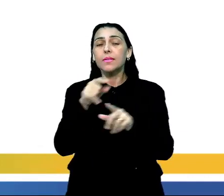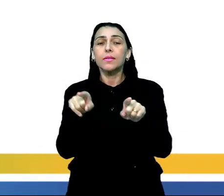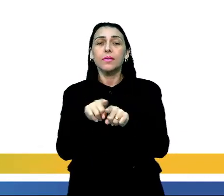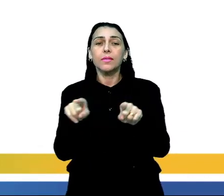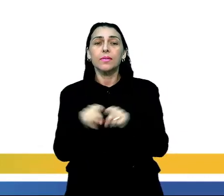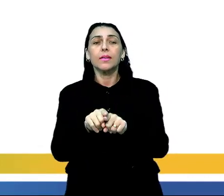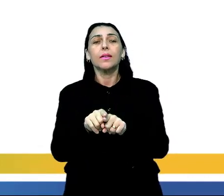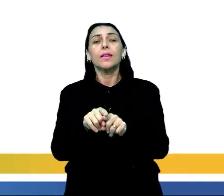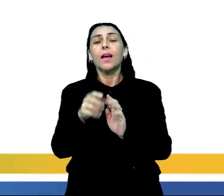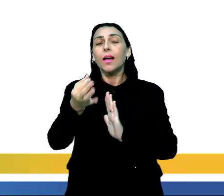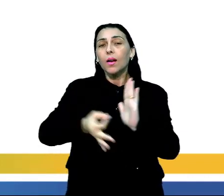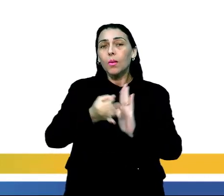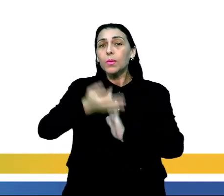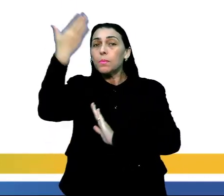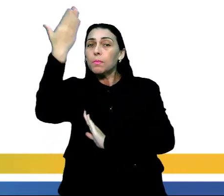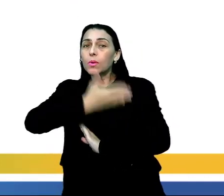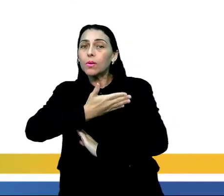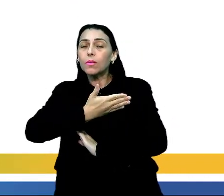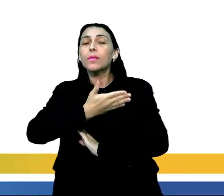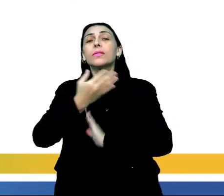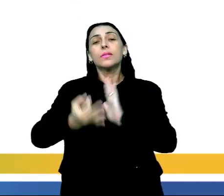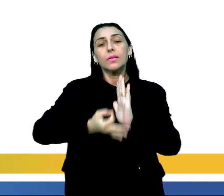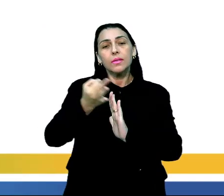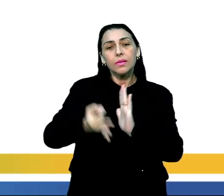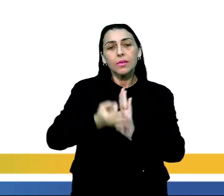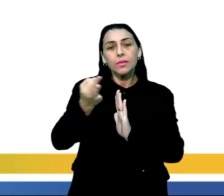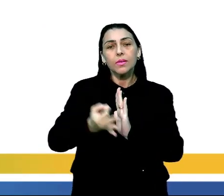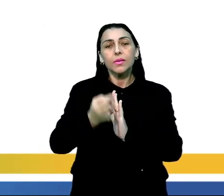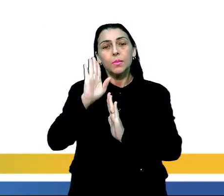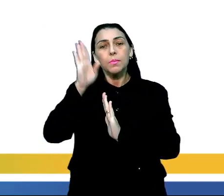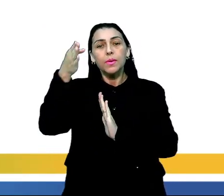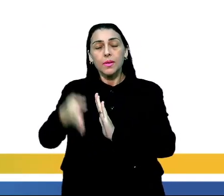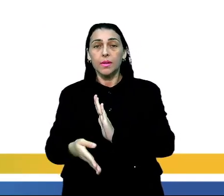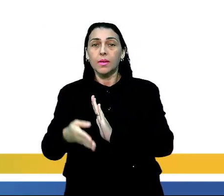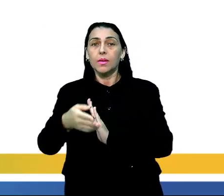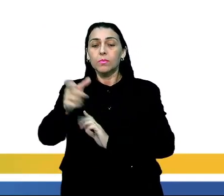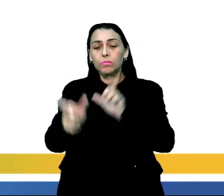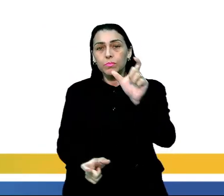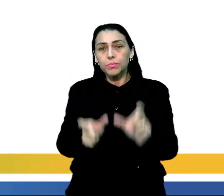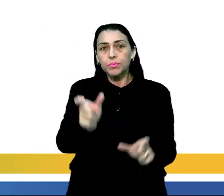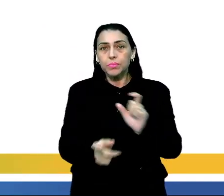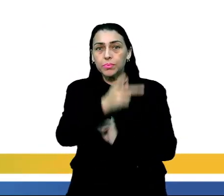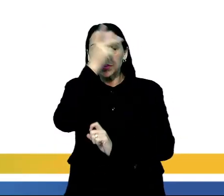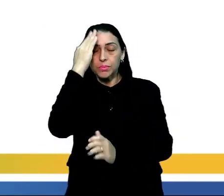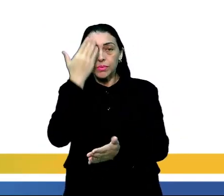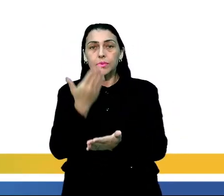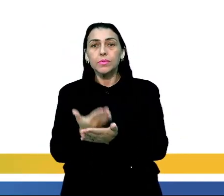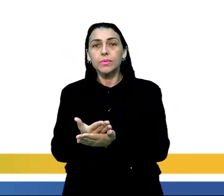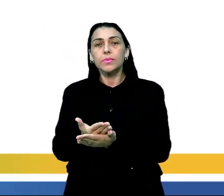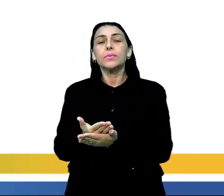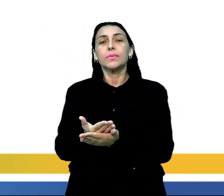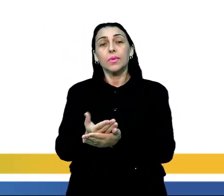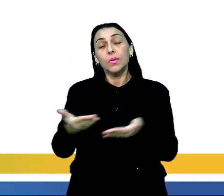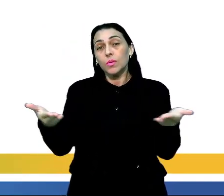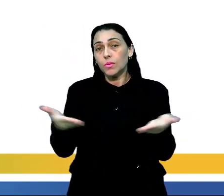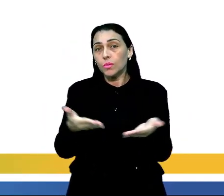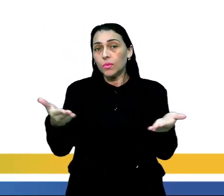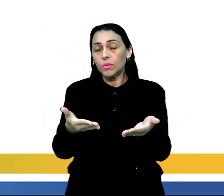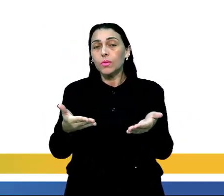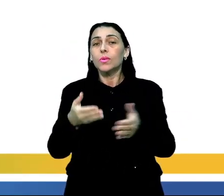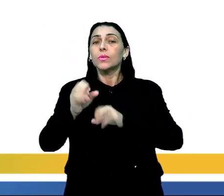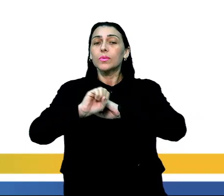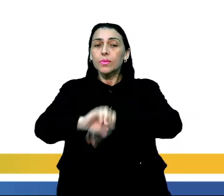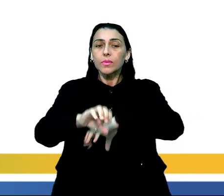exemplificação, argumento de provas, argumento de princípios ou crença pessoal e hoje nós